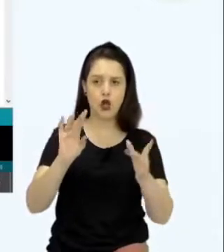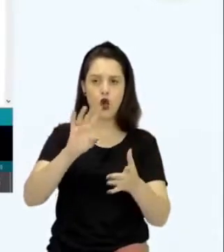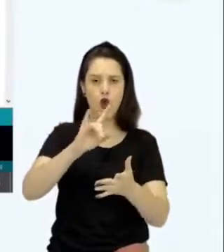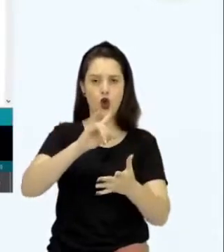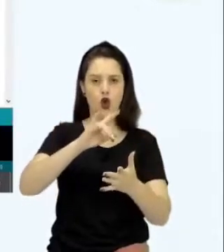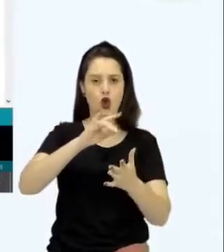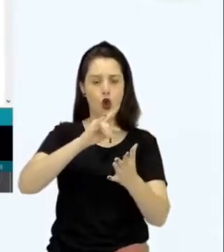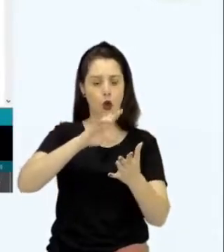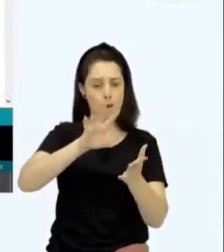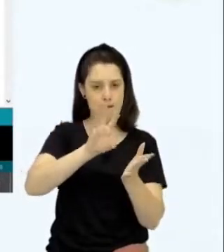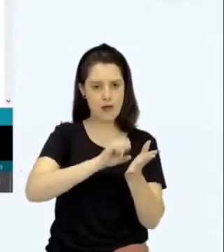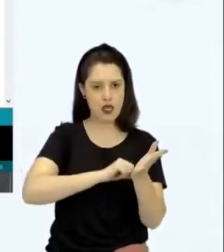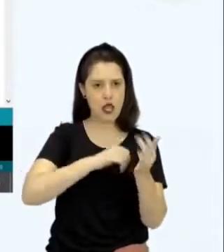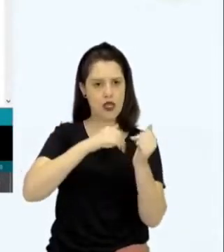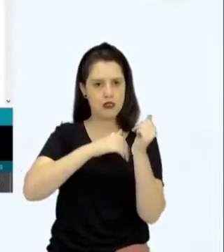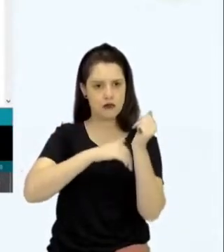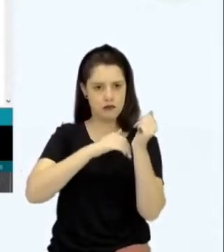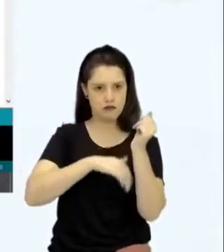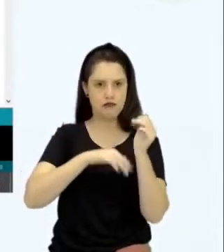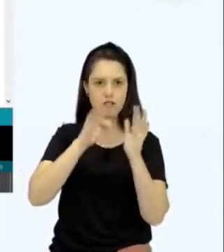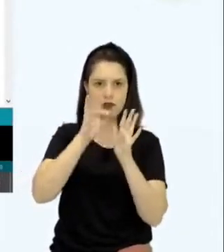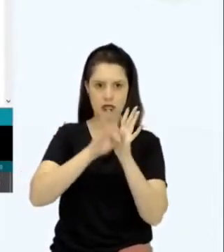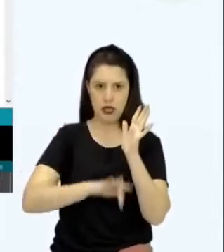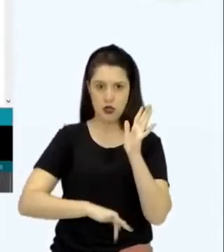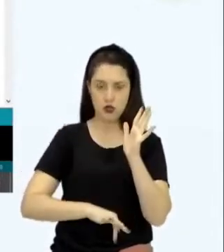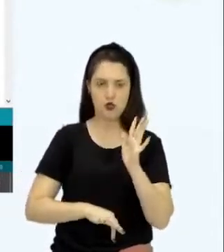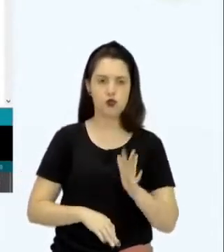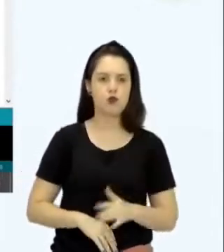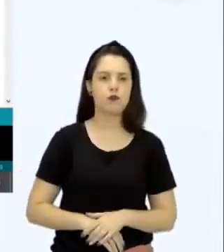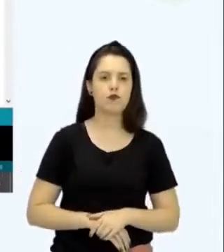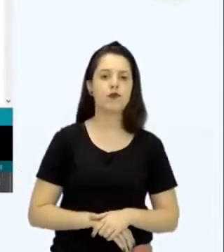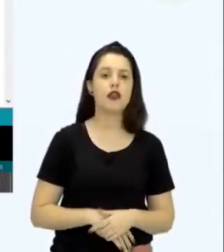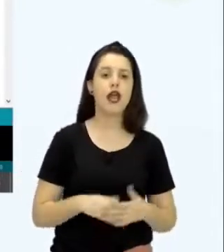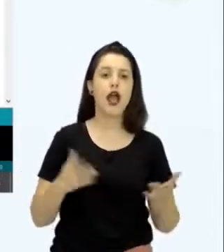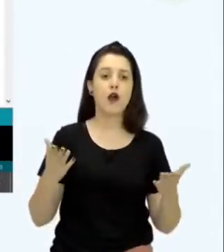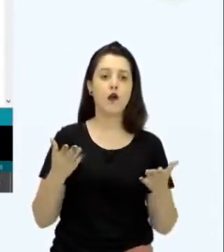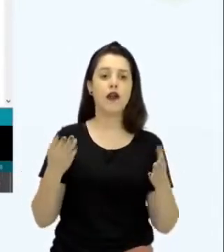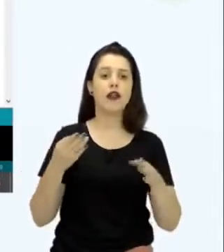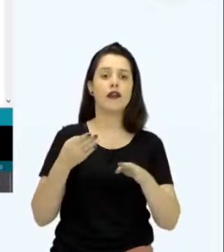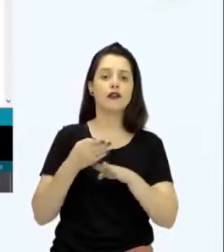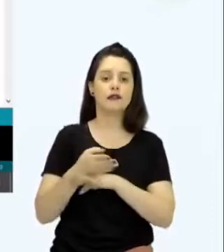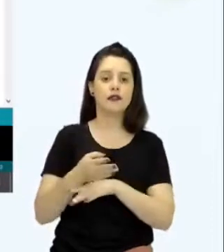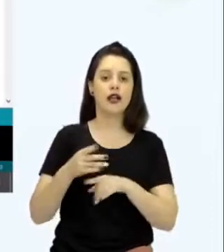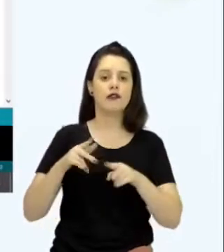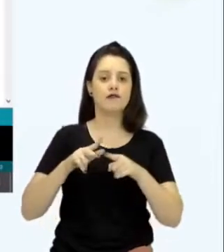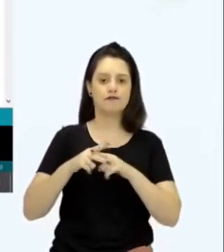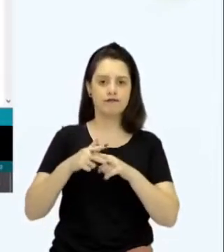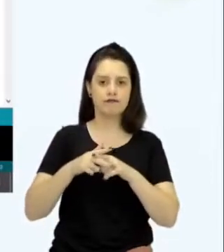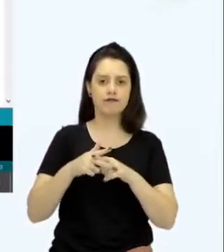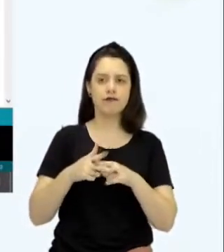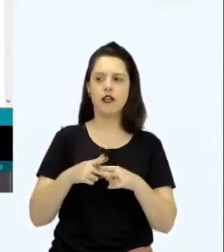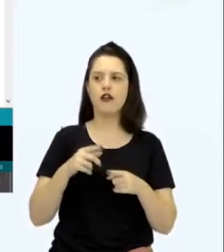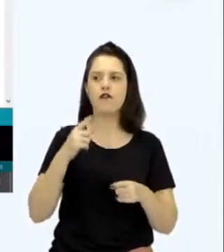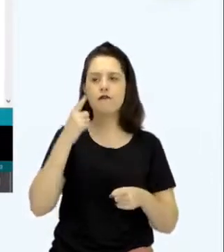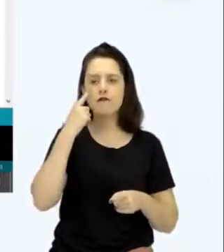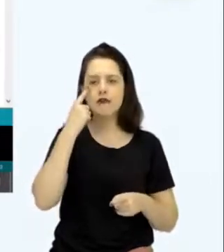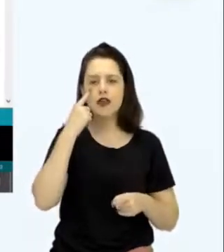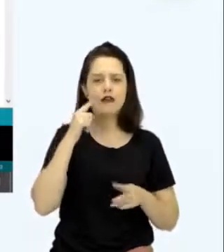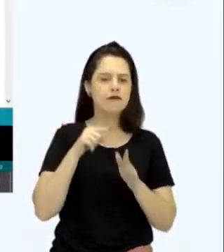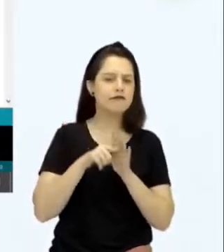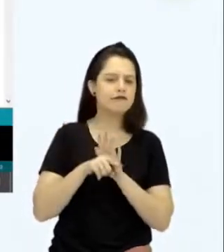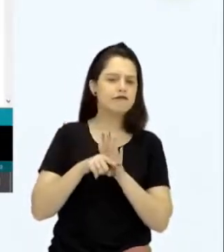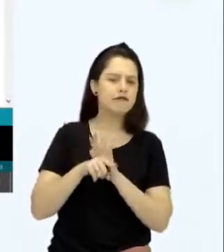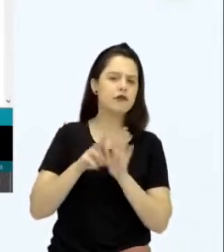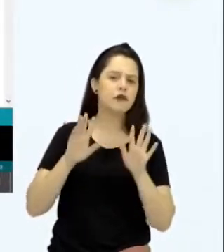em texto. Então, a gente precisa entrar em ferramentas e verificar, primeiro, qual é a